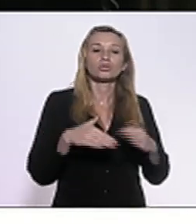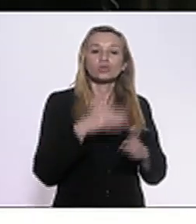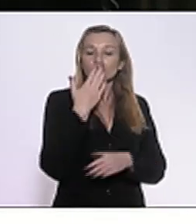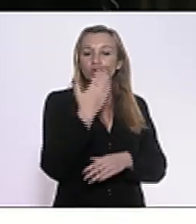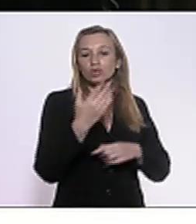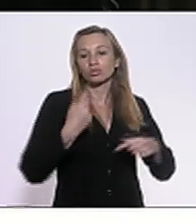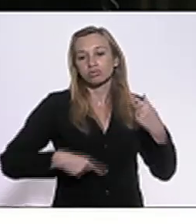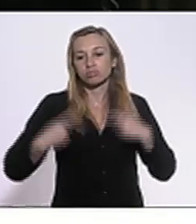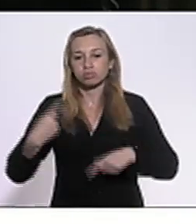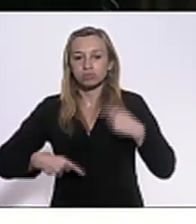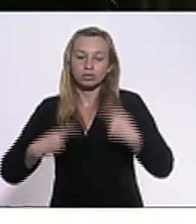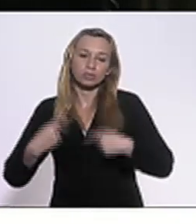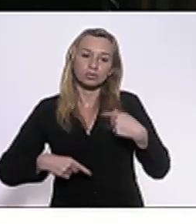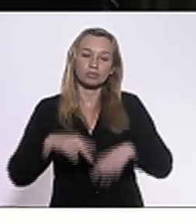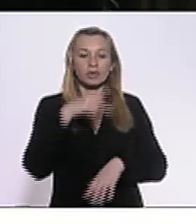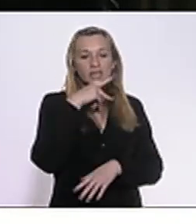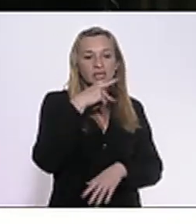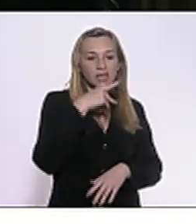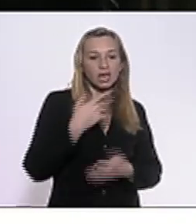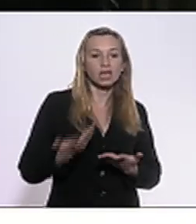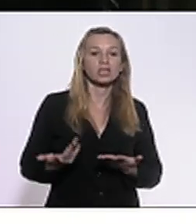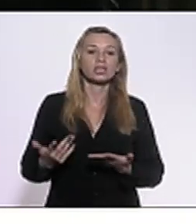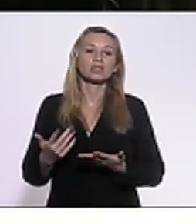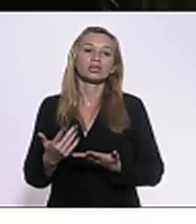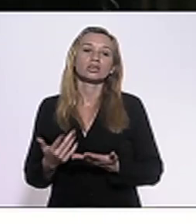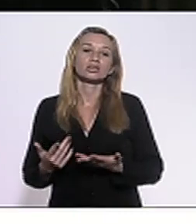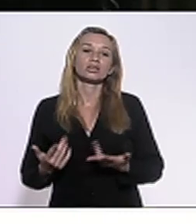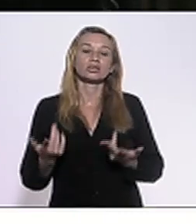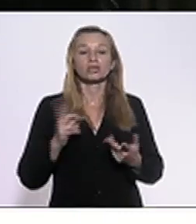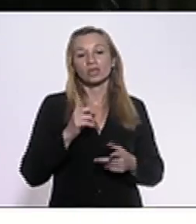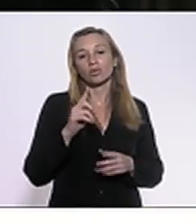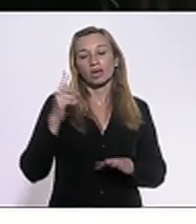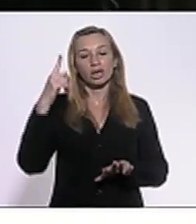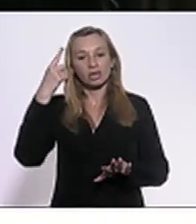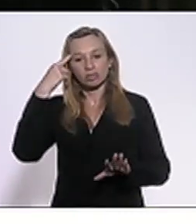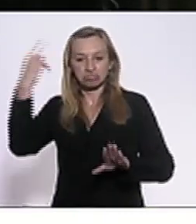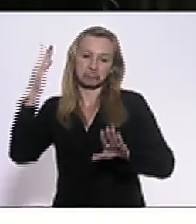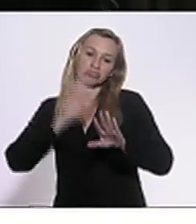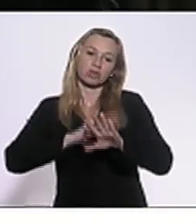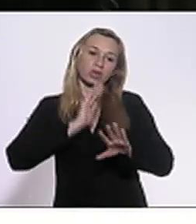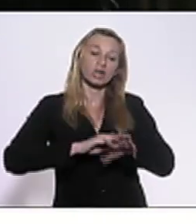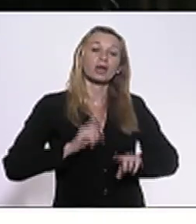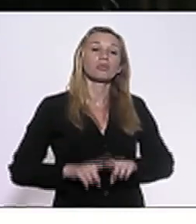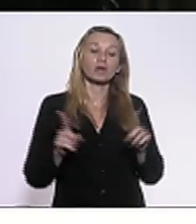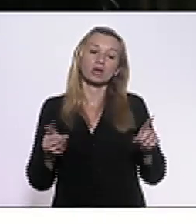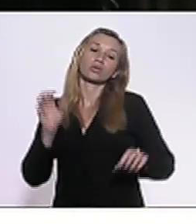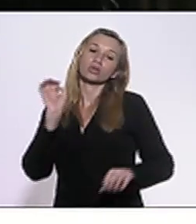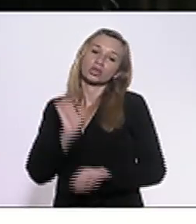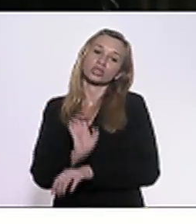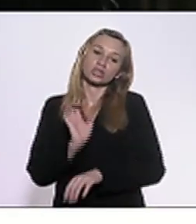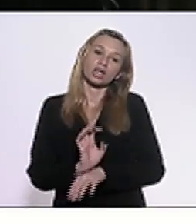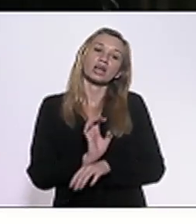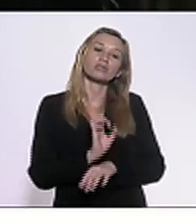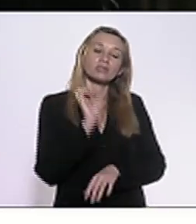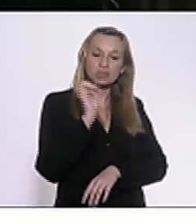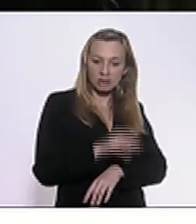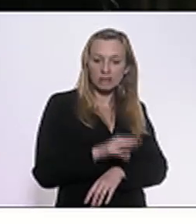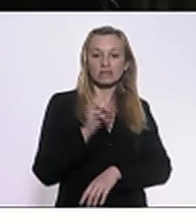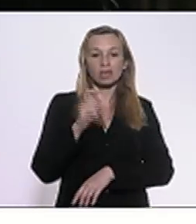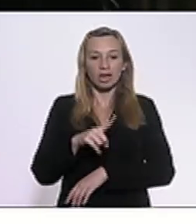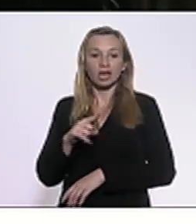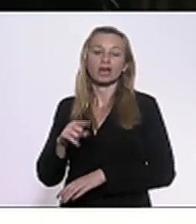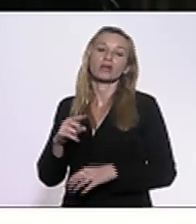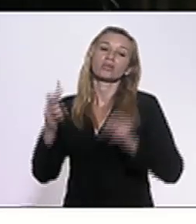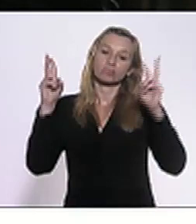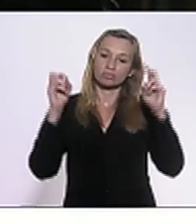político-partidárias. Eu não vou dizer que está acima das questões ideológicas, porque o Estado em si é uma questão ideológica, né?